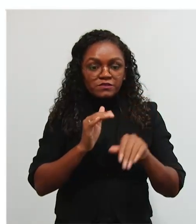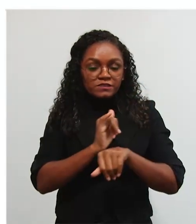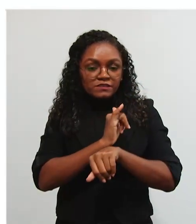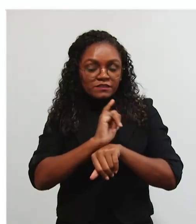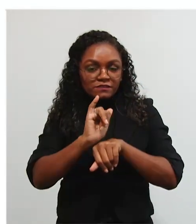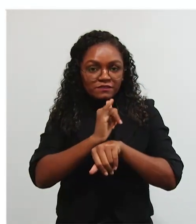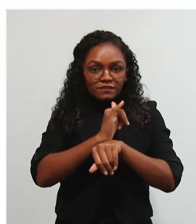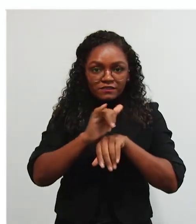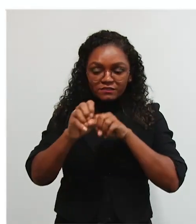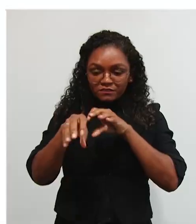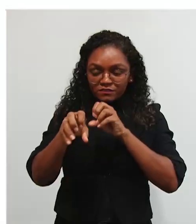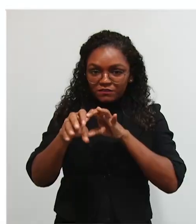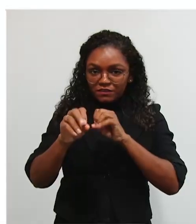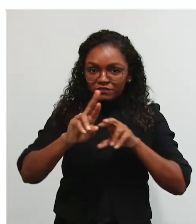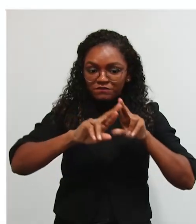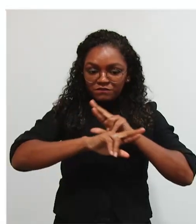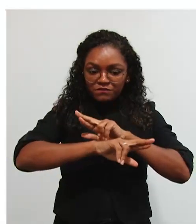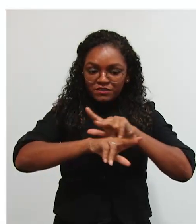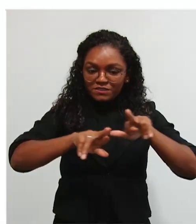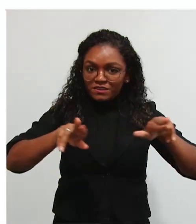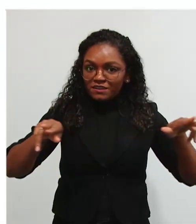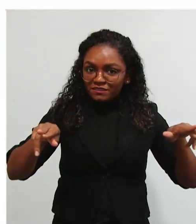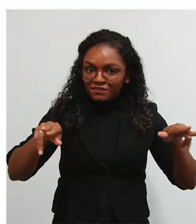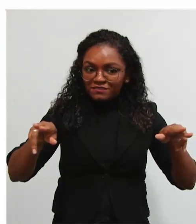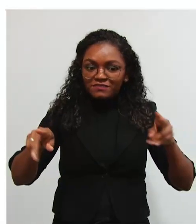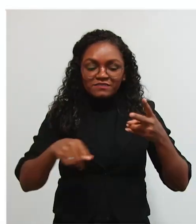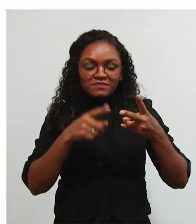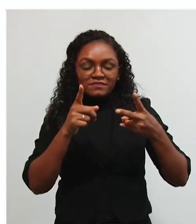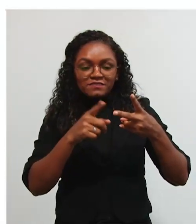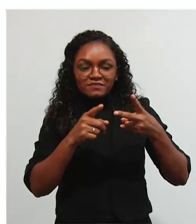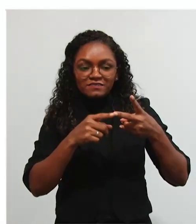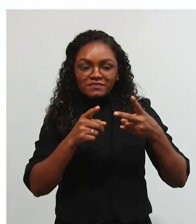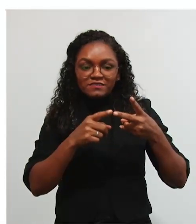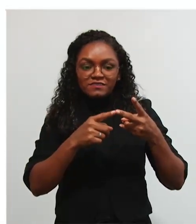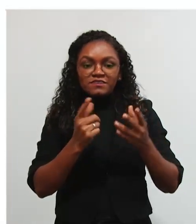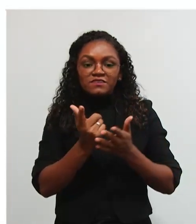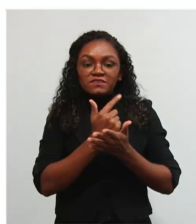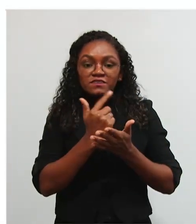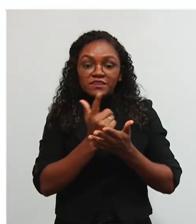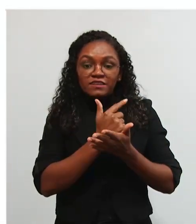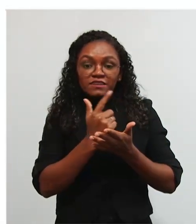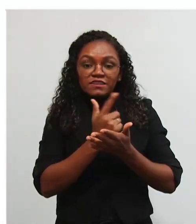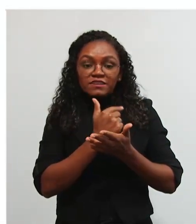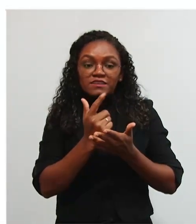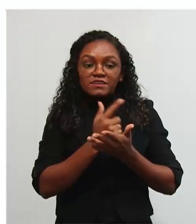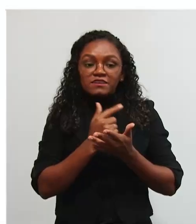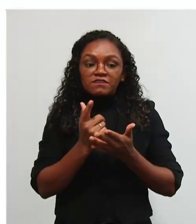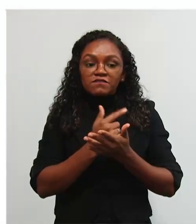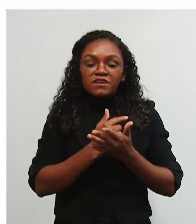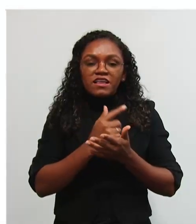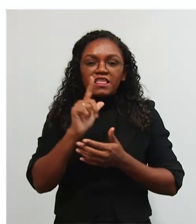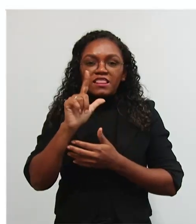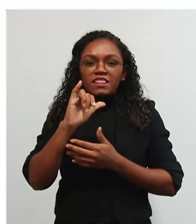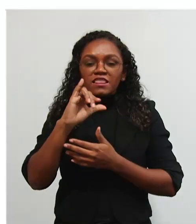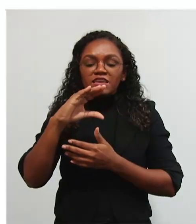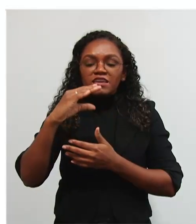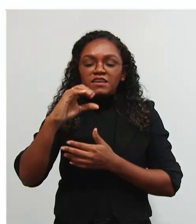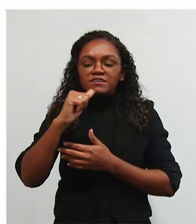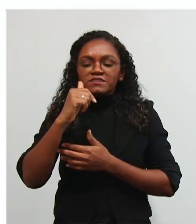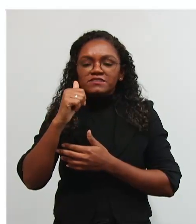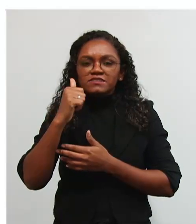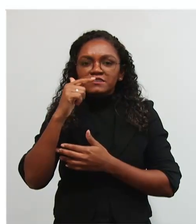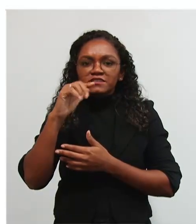tendo mais evidência, Na folha branca, a gente observa que aquilo que você quer mais chamar a atenção